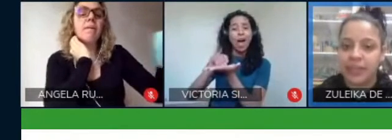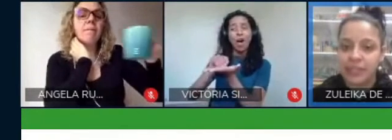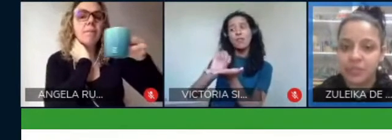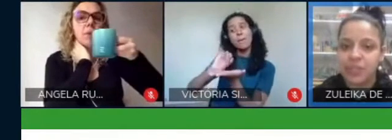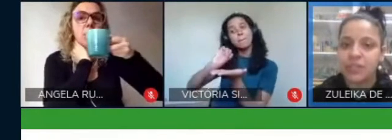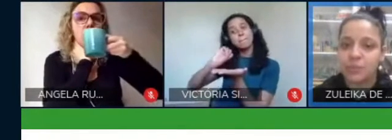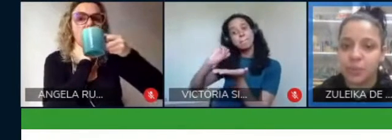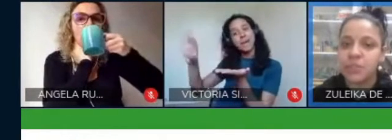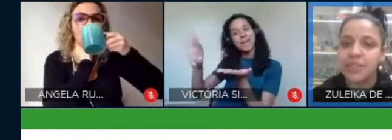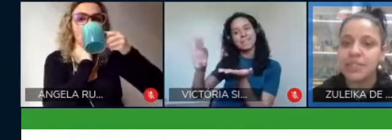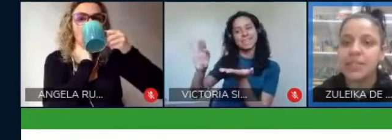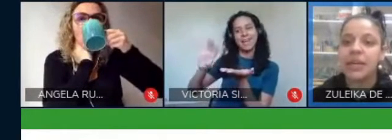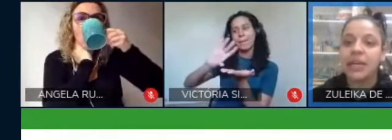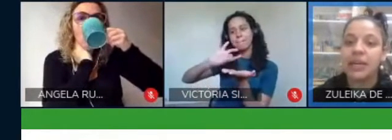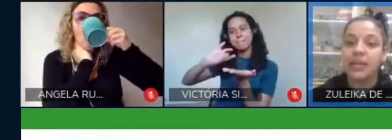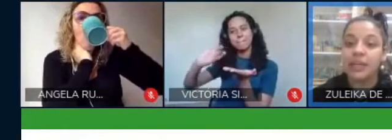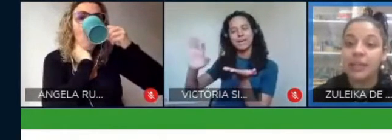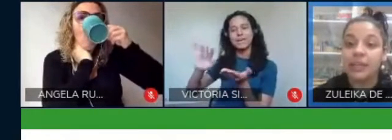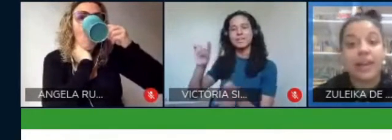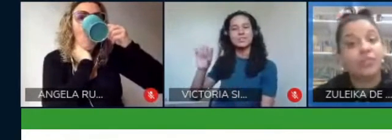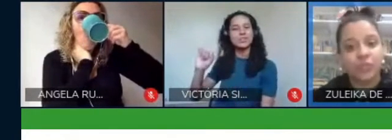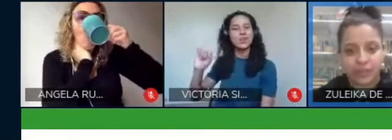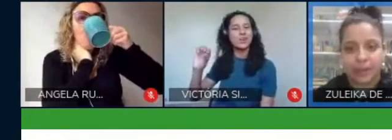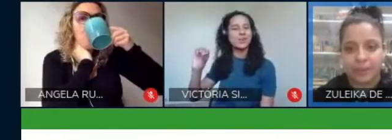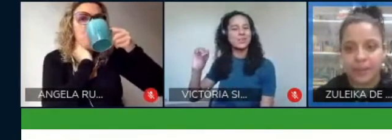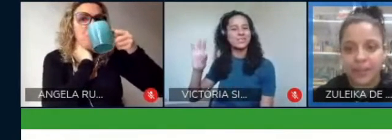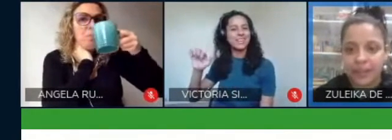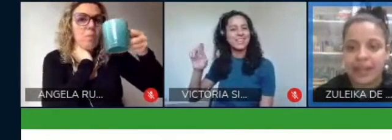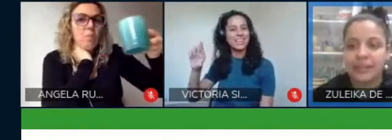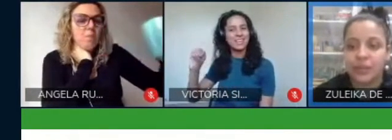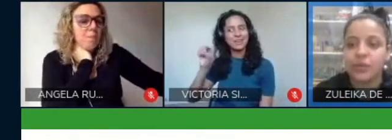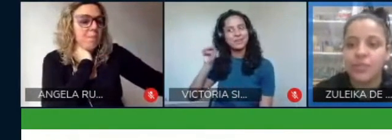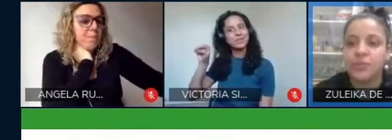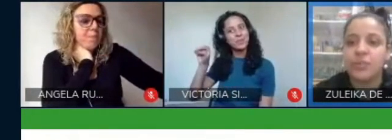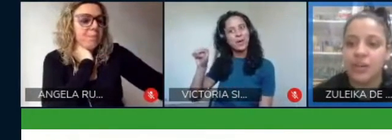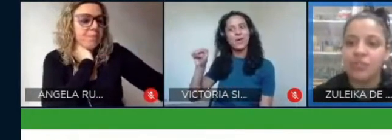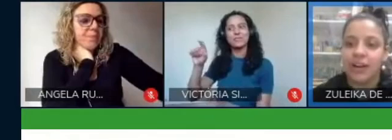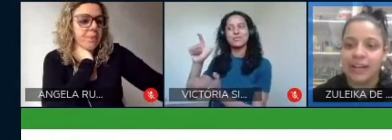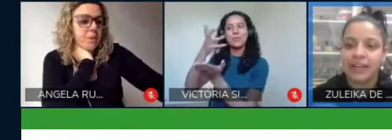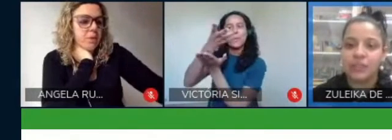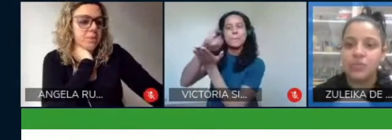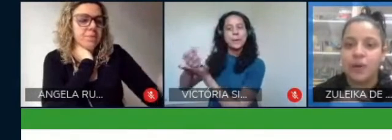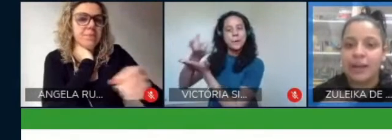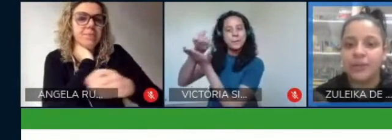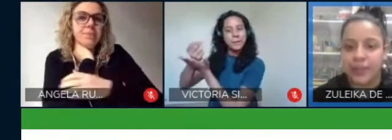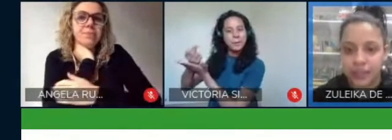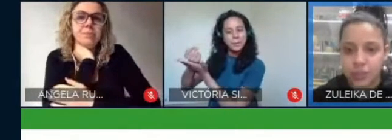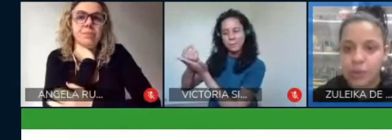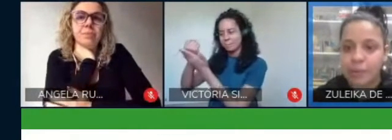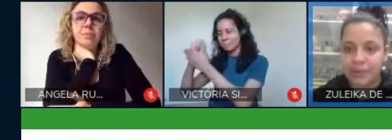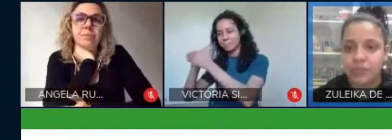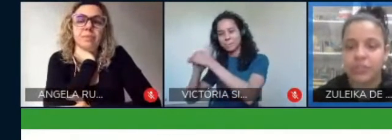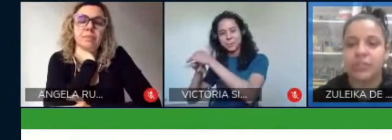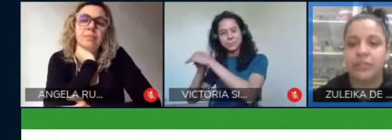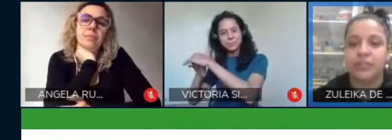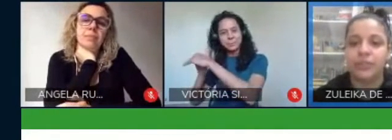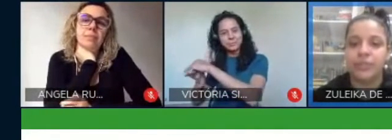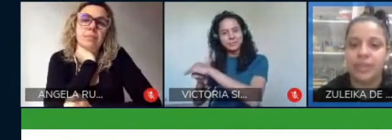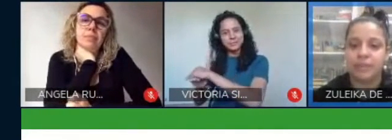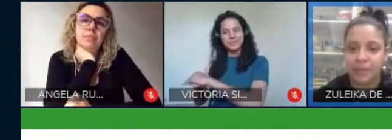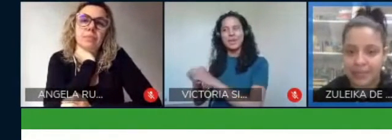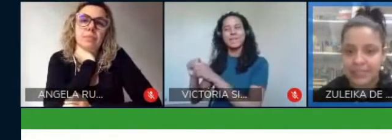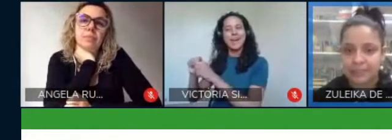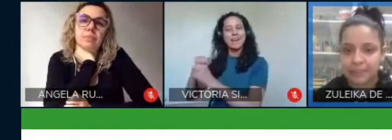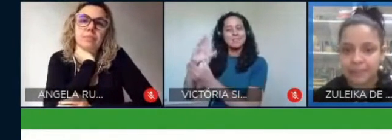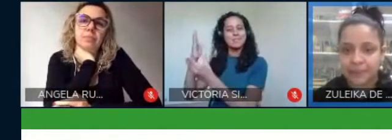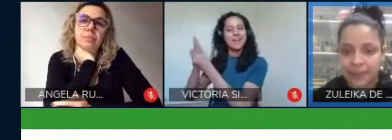tantas eu encontrei nas minhas buscas e quero voltar, tá? Então eu consigo salvar. Cada usuário tem a sua pastinha